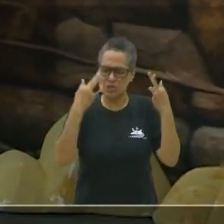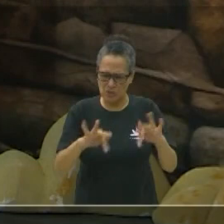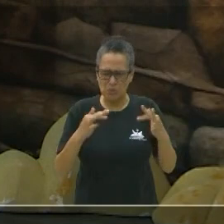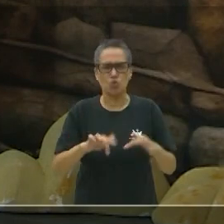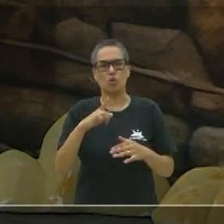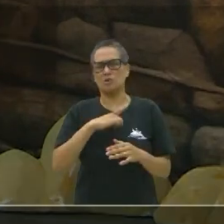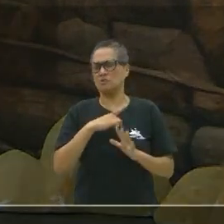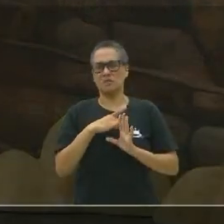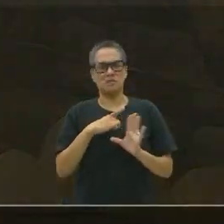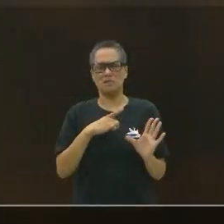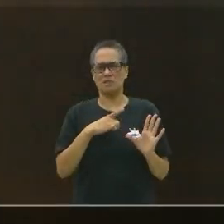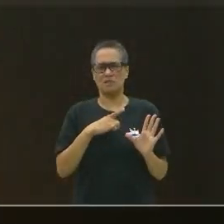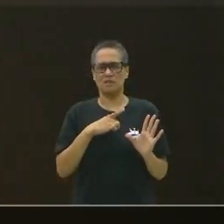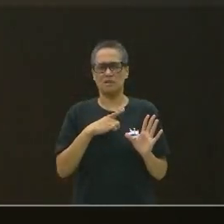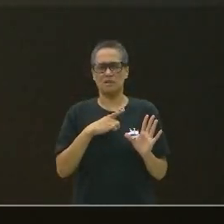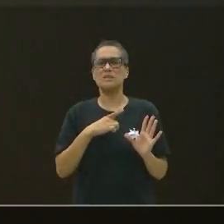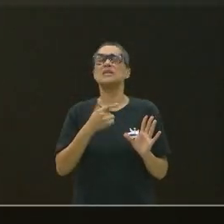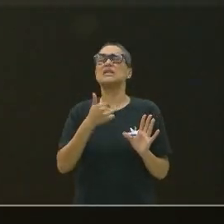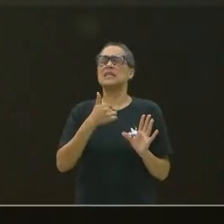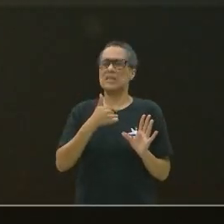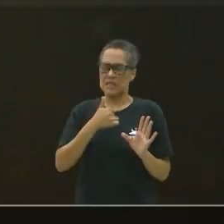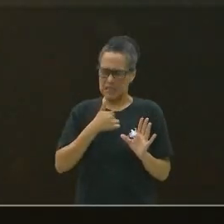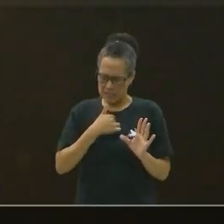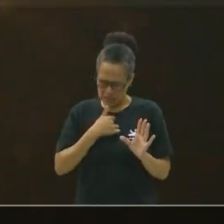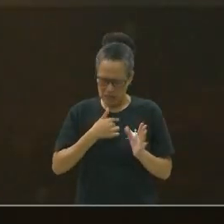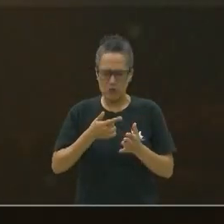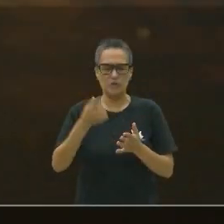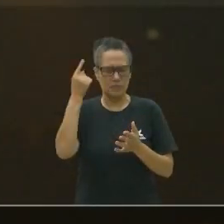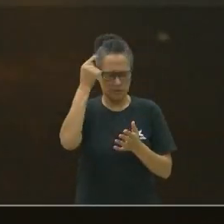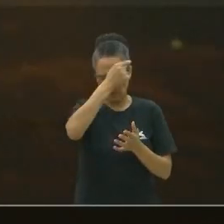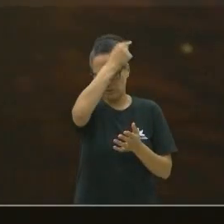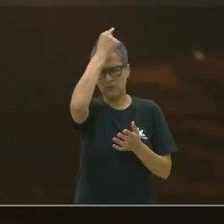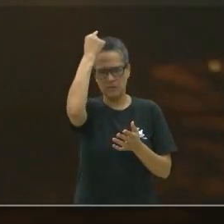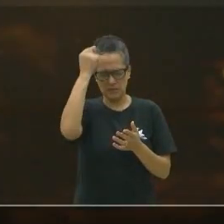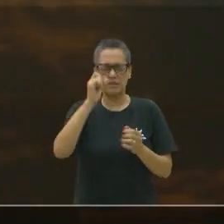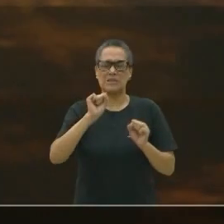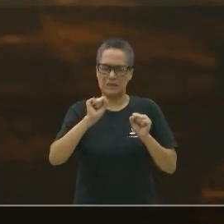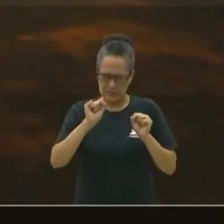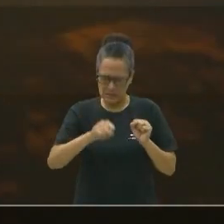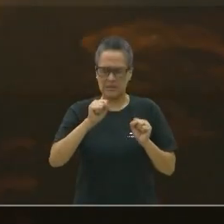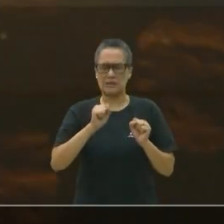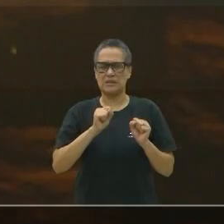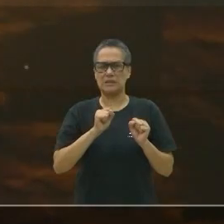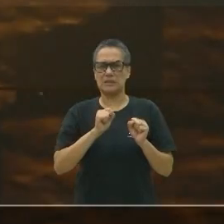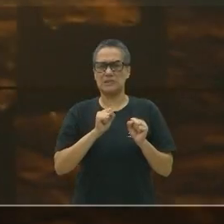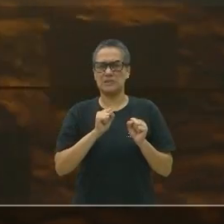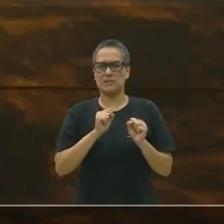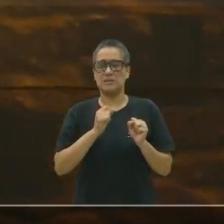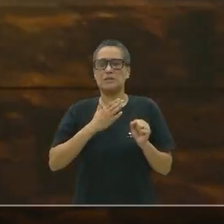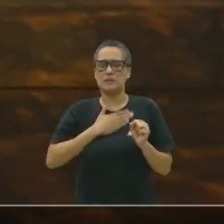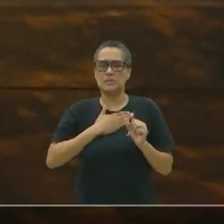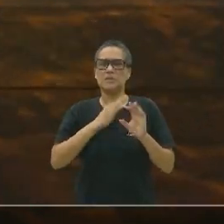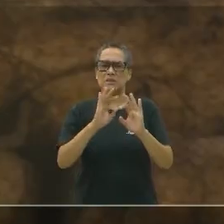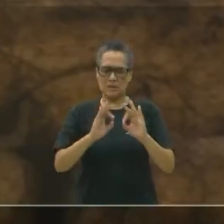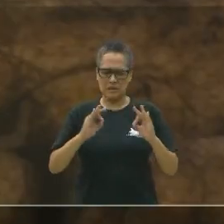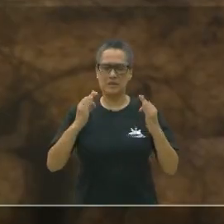aonde doer. Eu vou ser santa. Eu vou ser santa. Minha família será